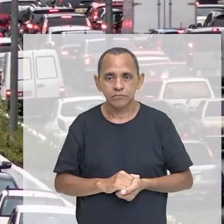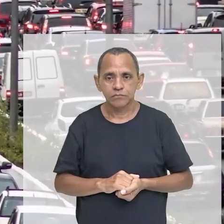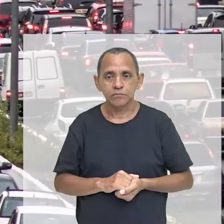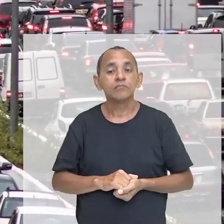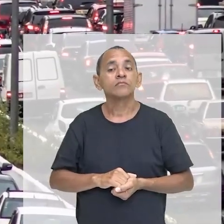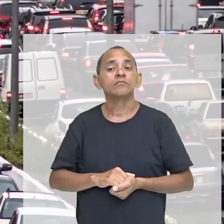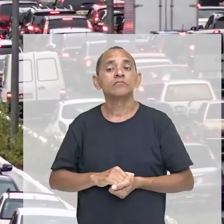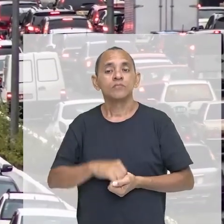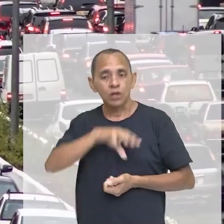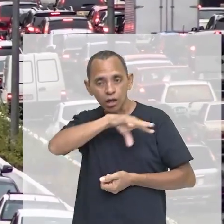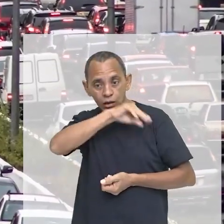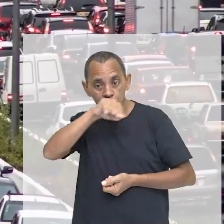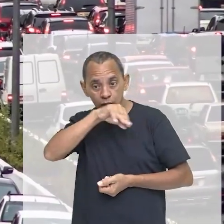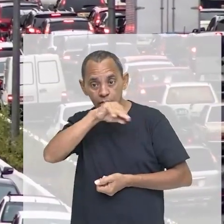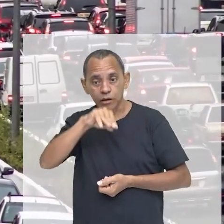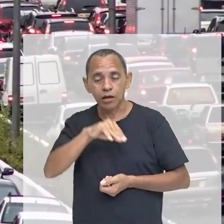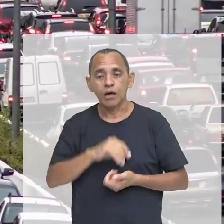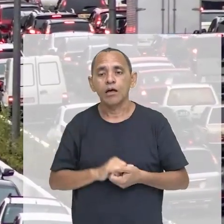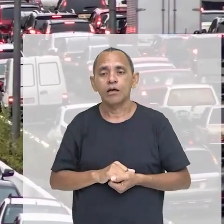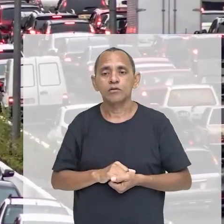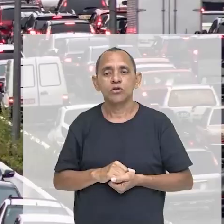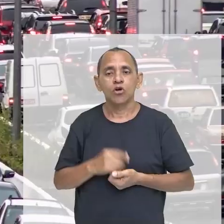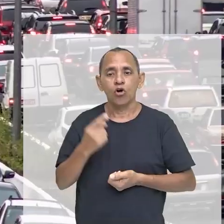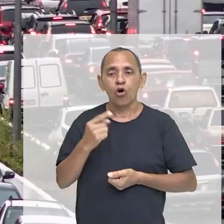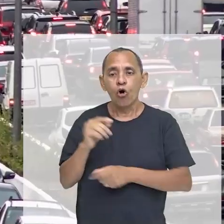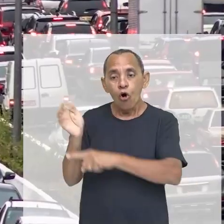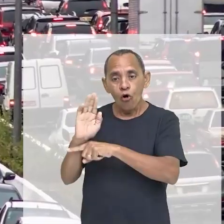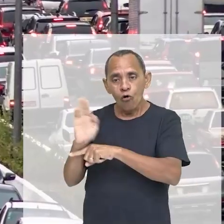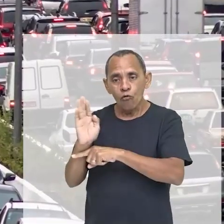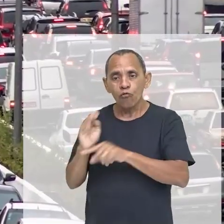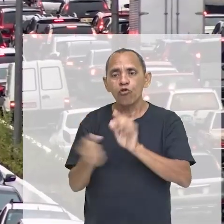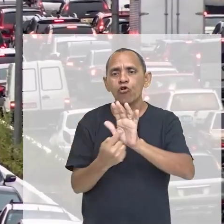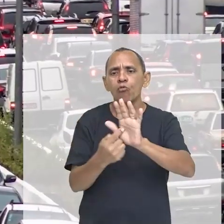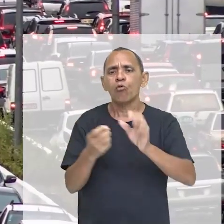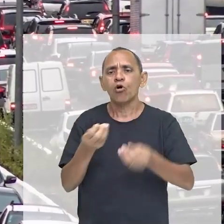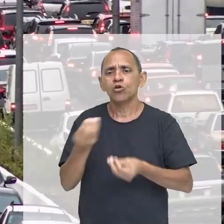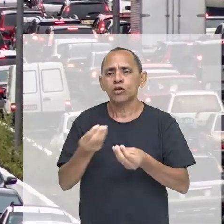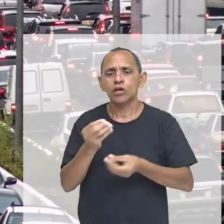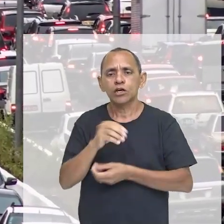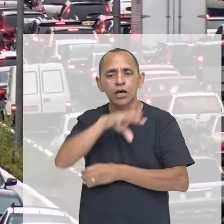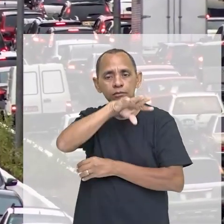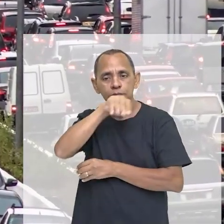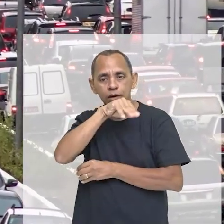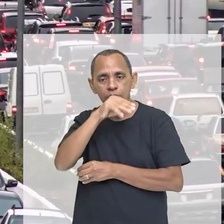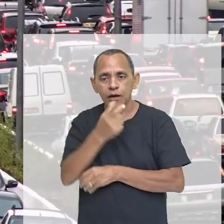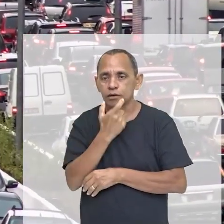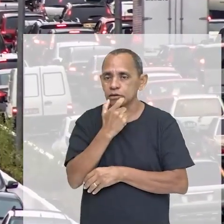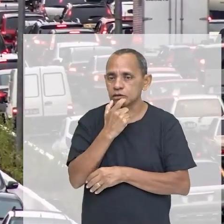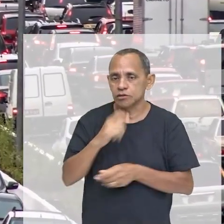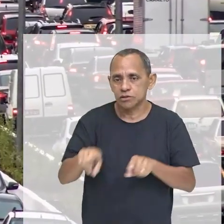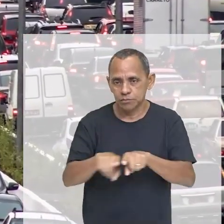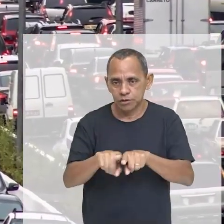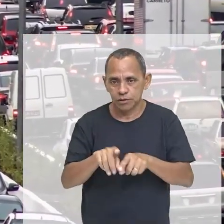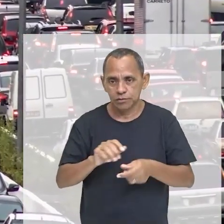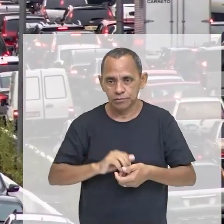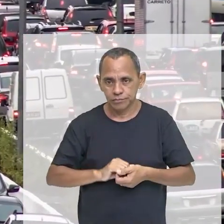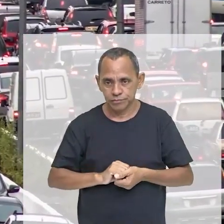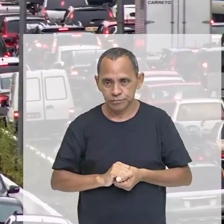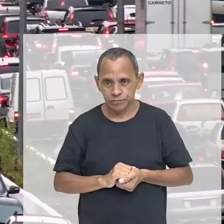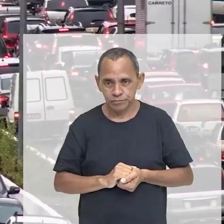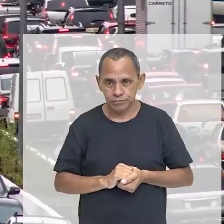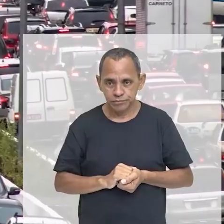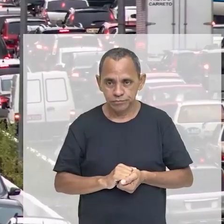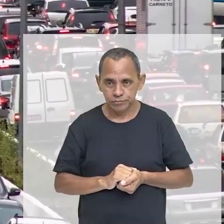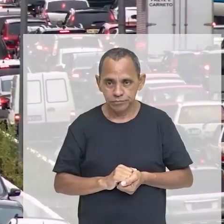Congestion. Congestion. Congestion. Congestionamento. Congestionamento.